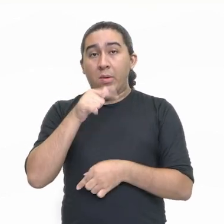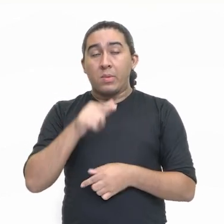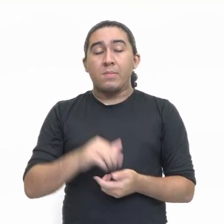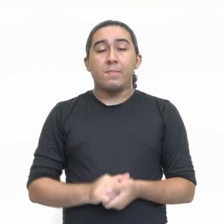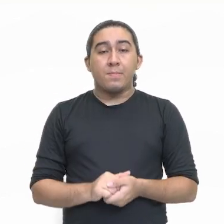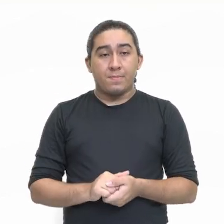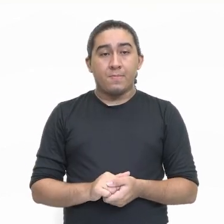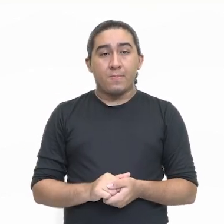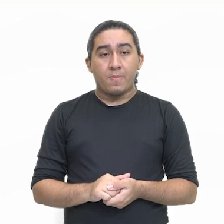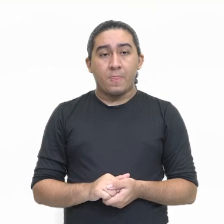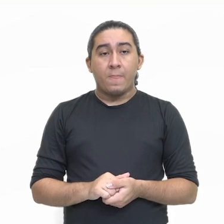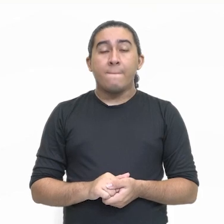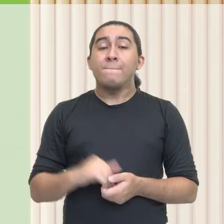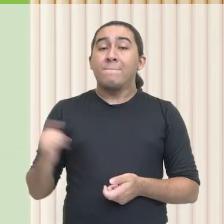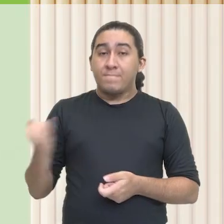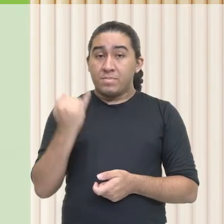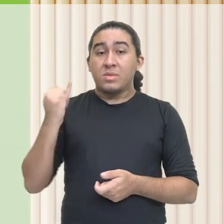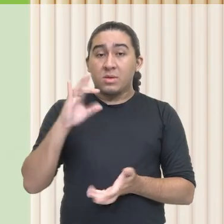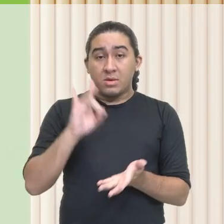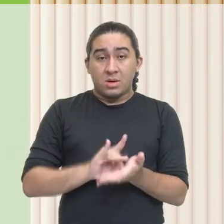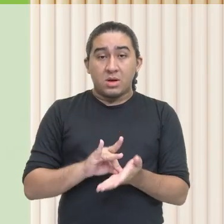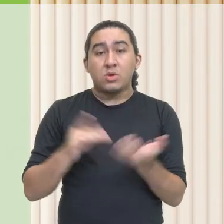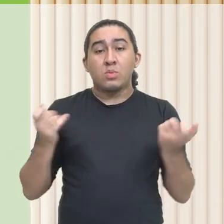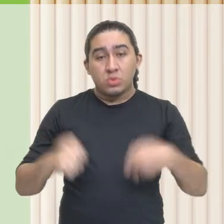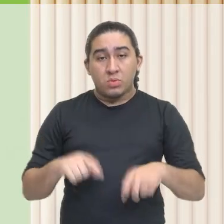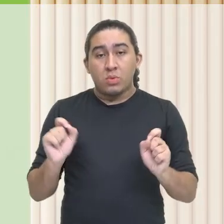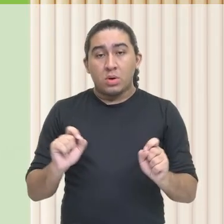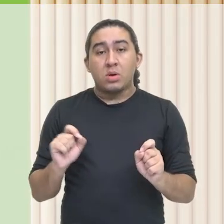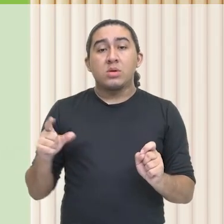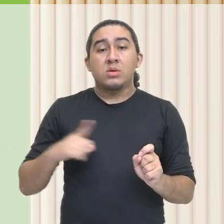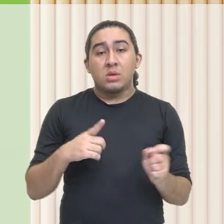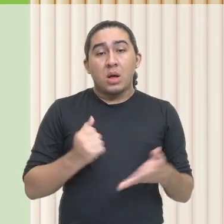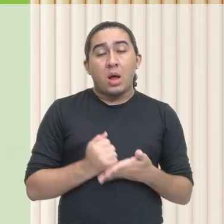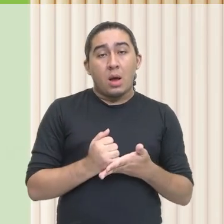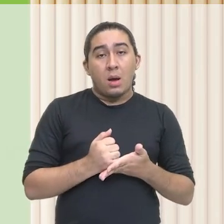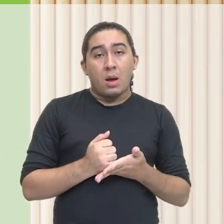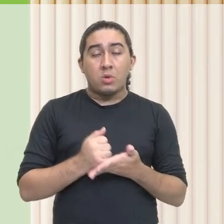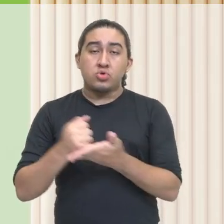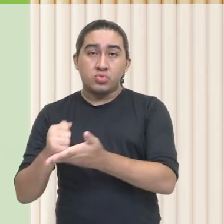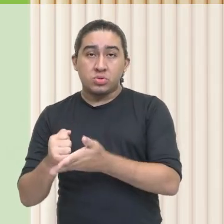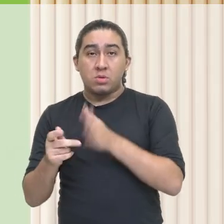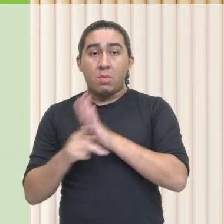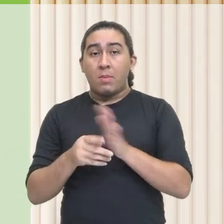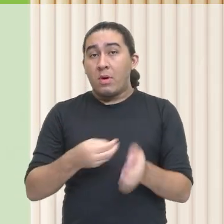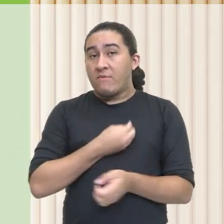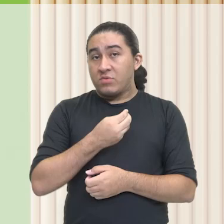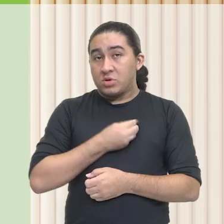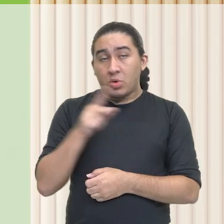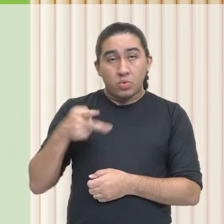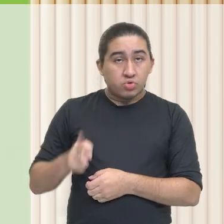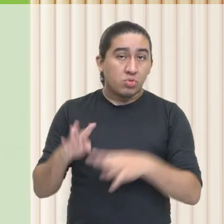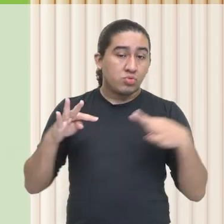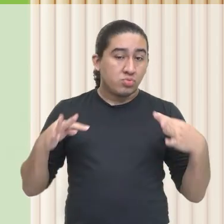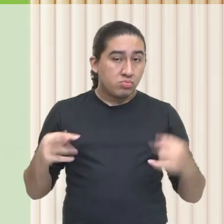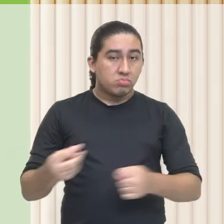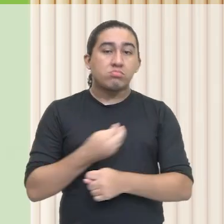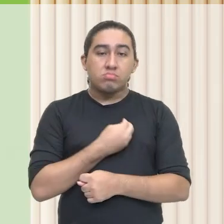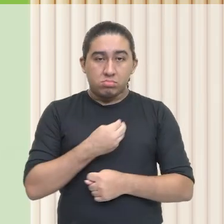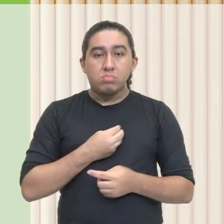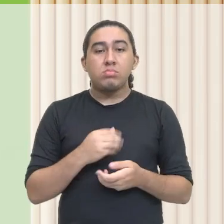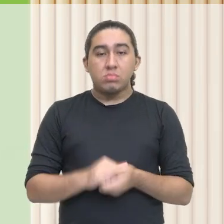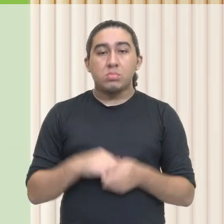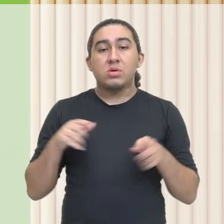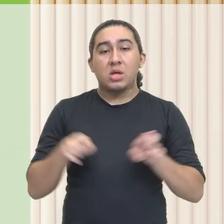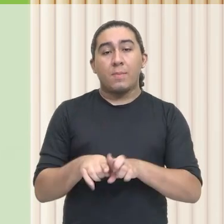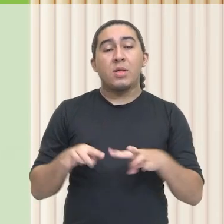água são muito importantes para dar suporte à sobrevivência de todos os seres vivos e